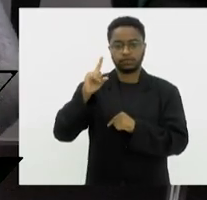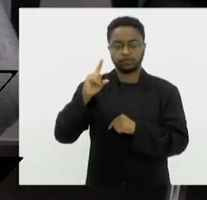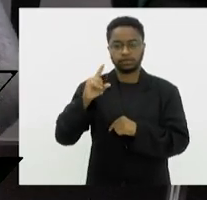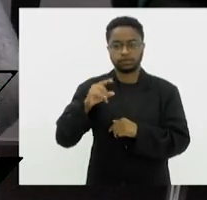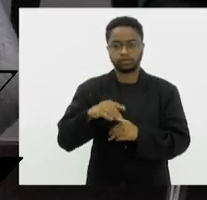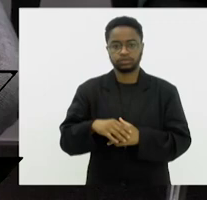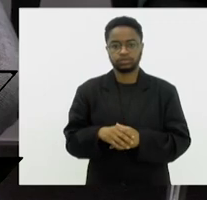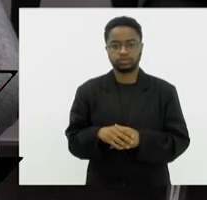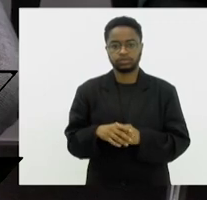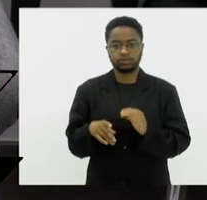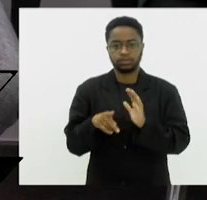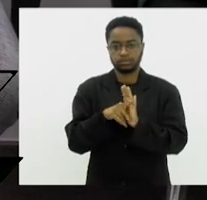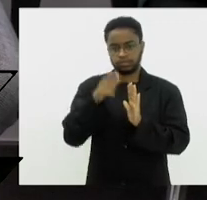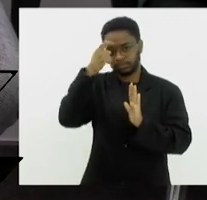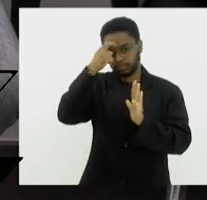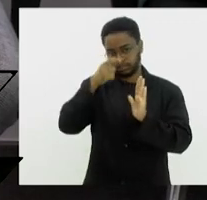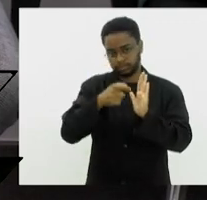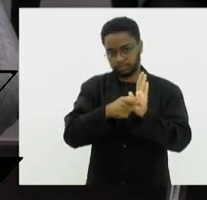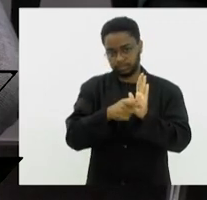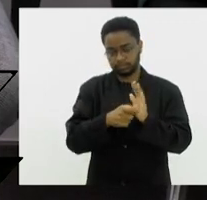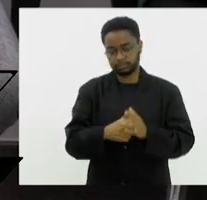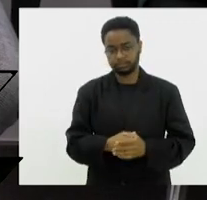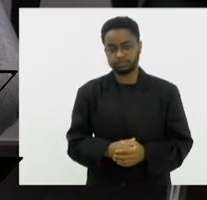da IA